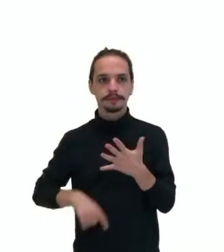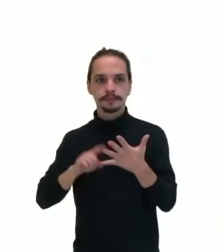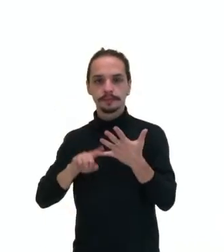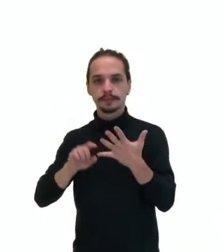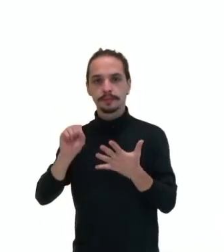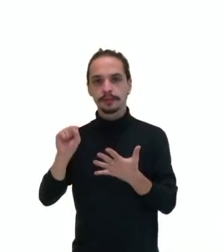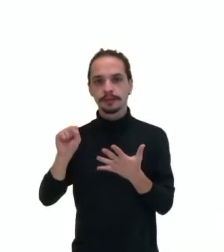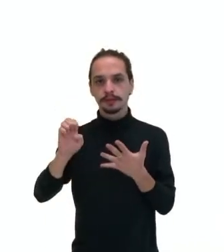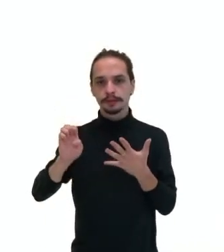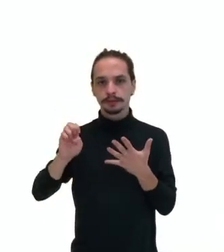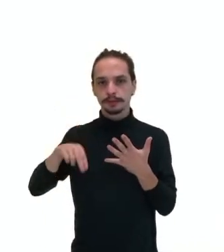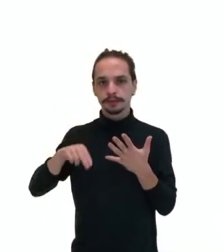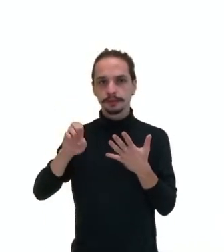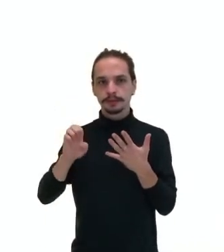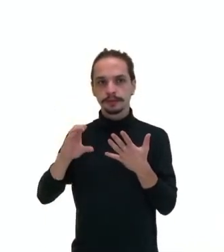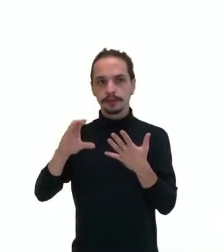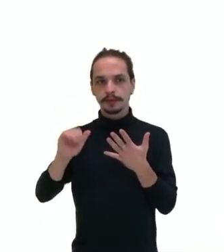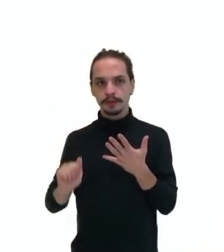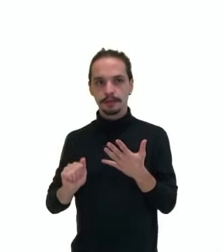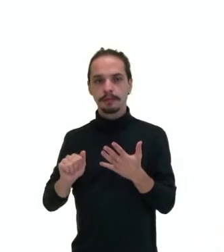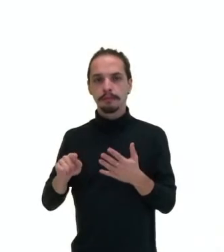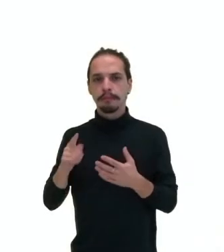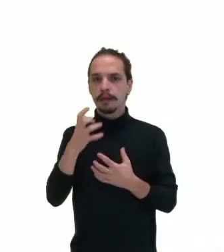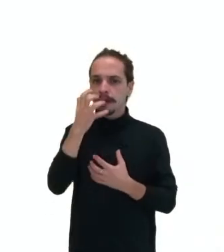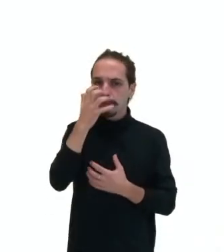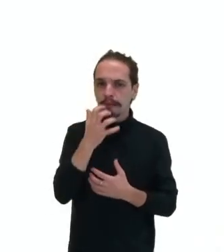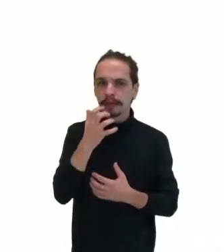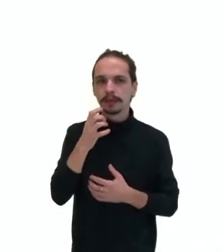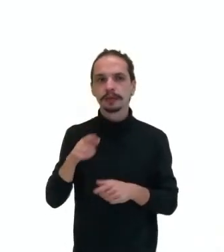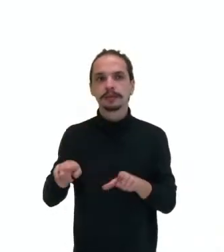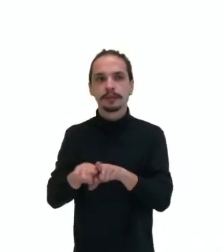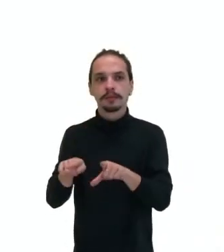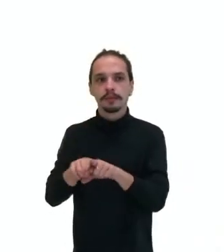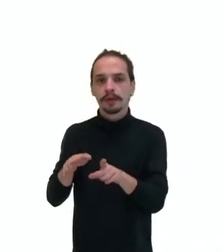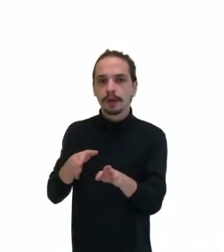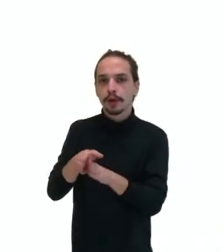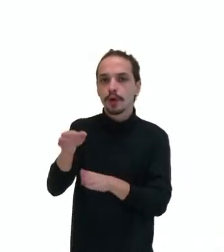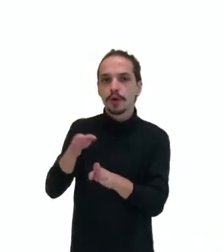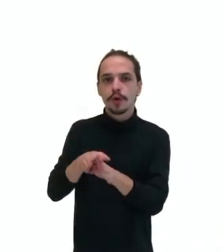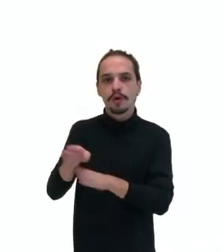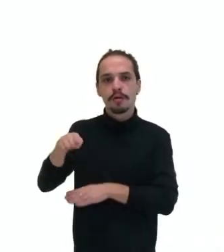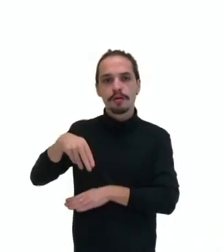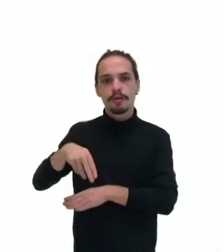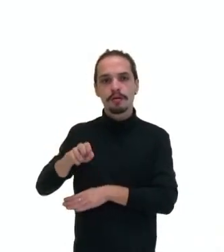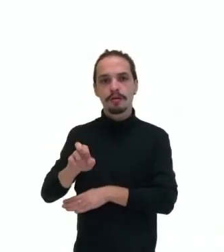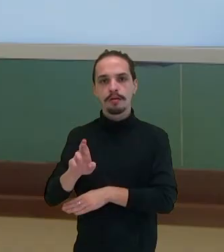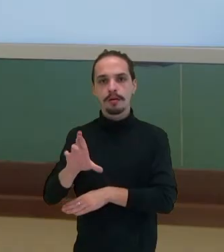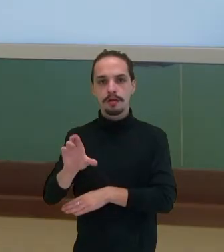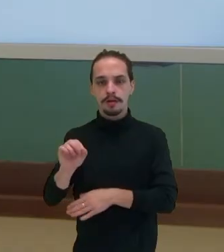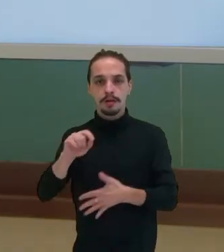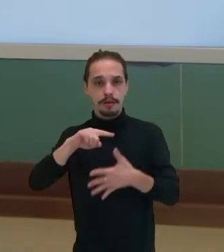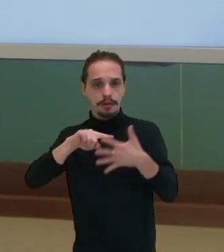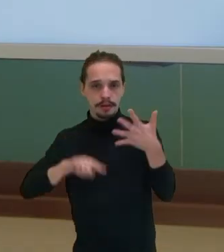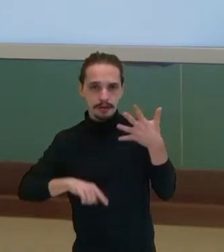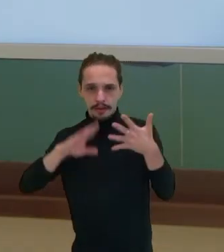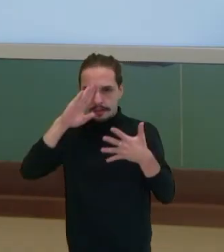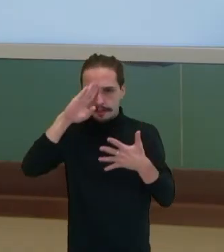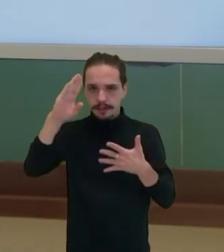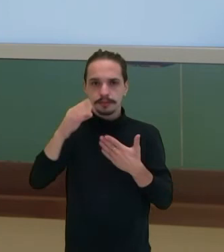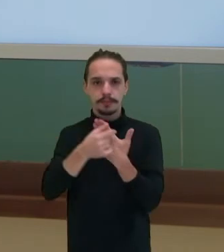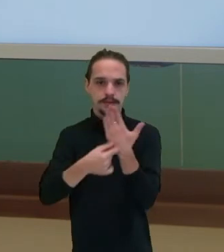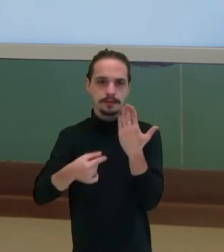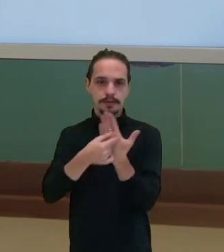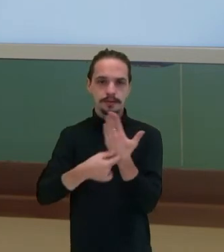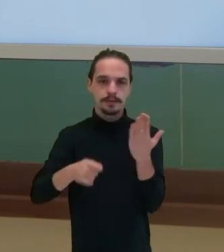tragédias, filósofo e principal conselheiro de Nero, né? Então, aqui os principais autores, tem outro, vocês podem